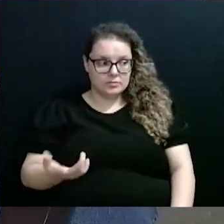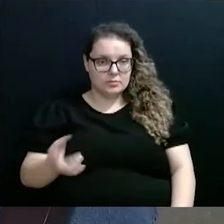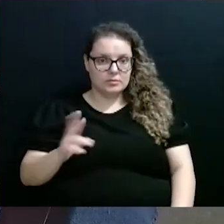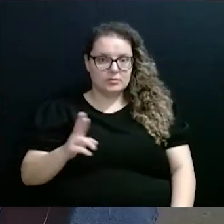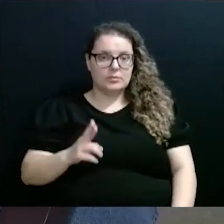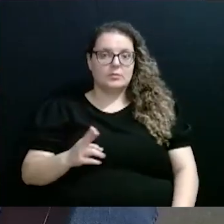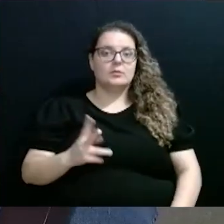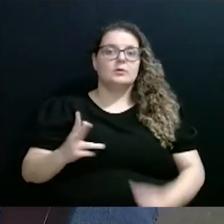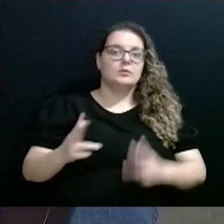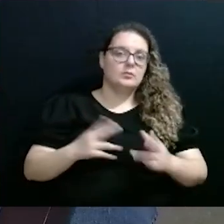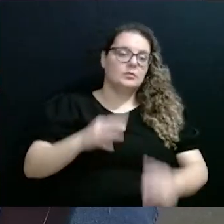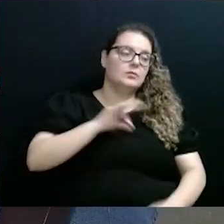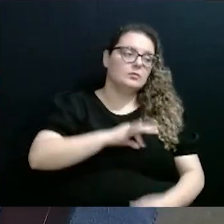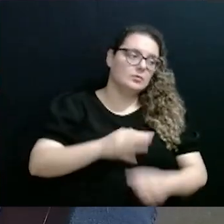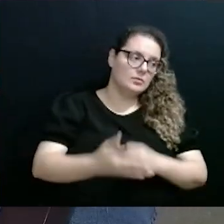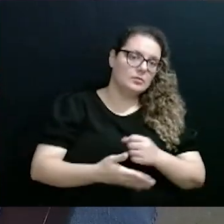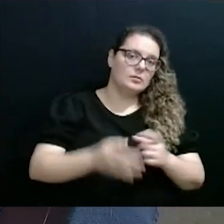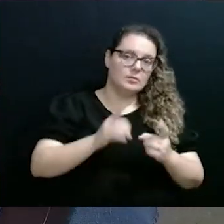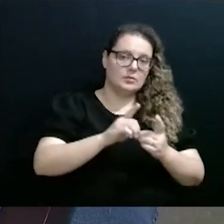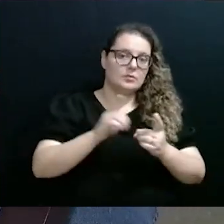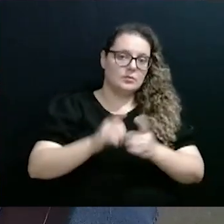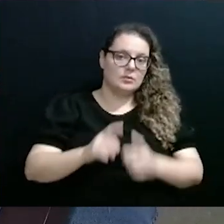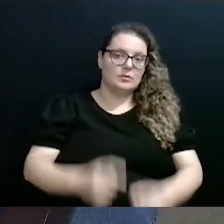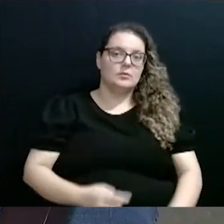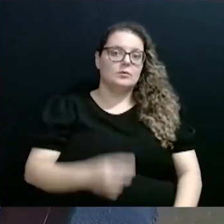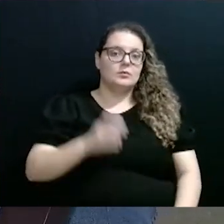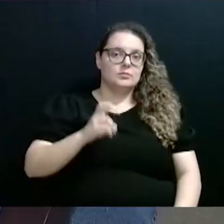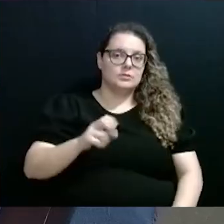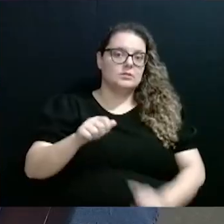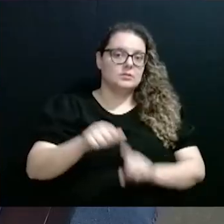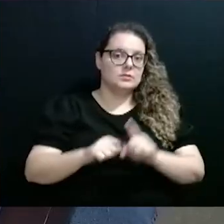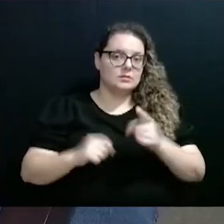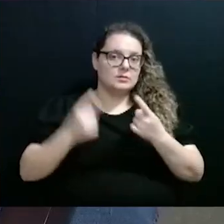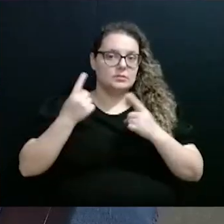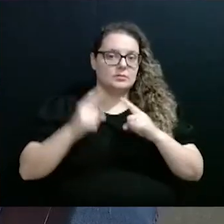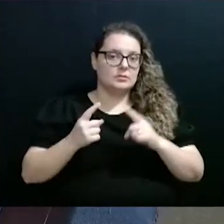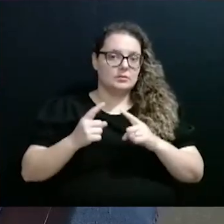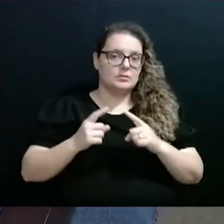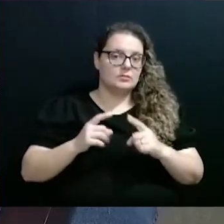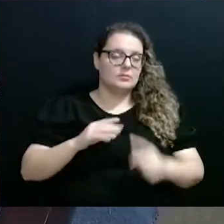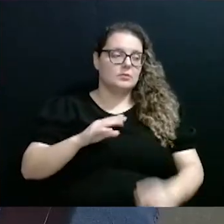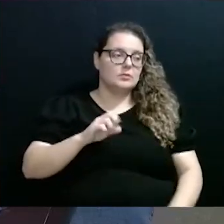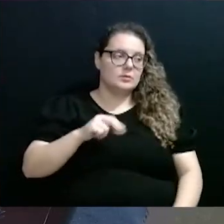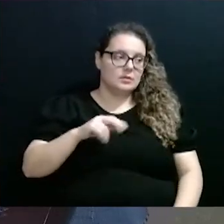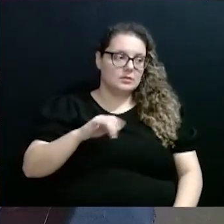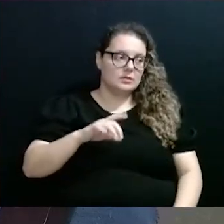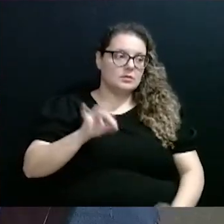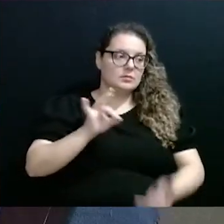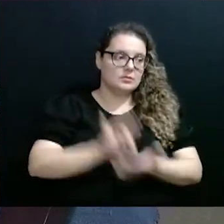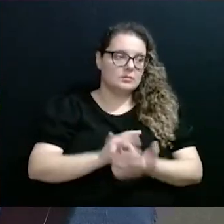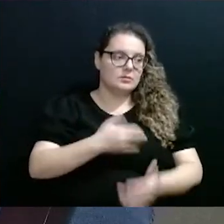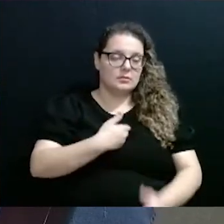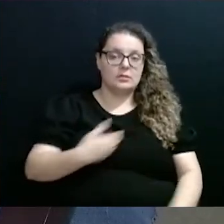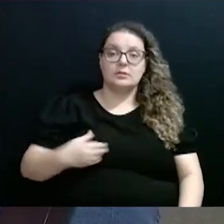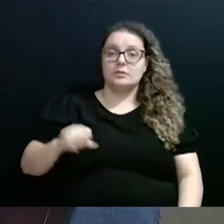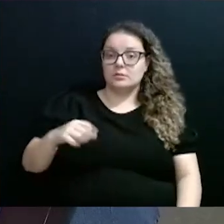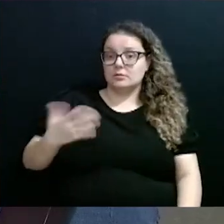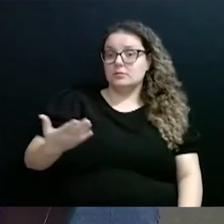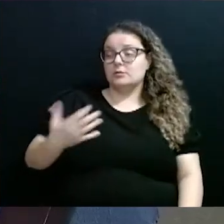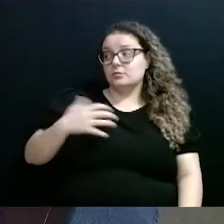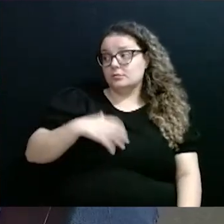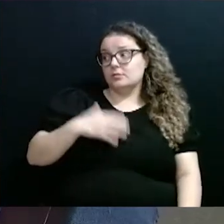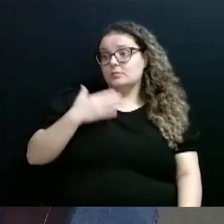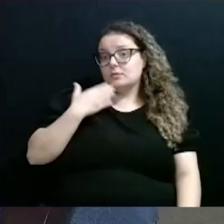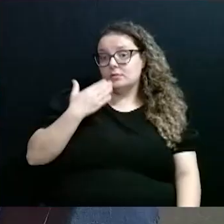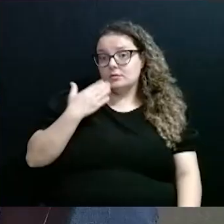salário mínimo que pode ser consultado a partir do dia 5 de fevereiro pelos canais oficiais do governo? Isso. A maneira mais fácil de